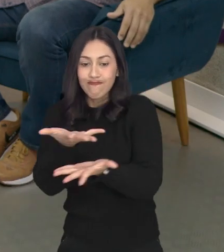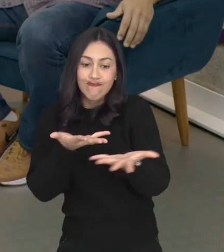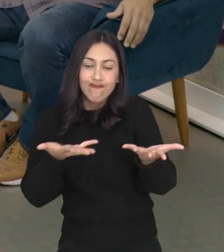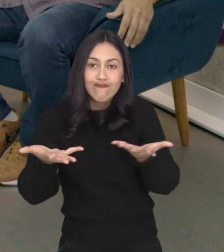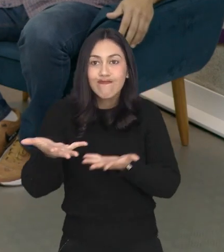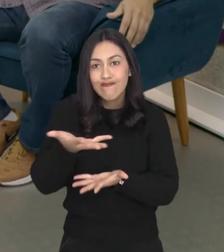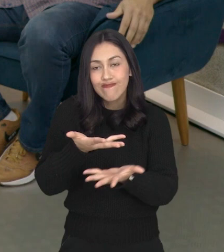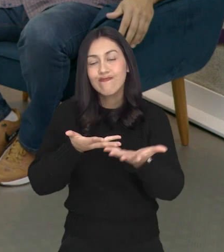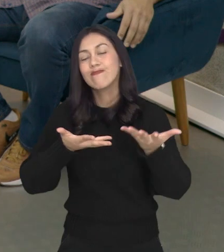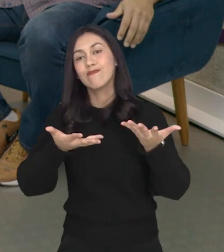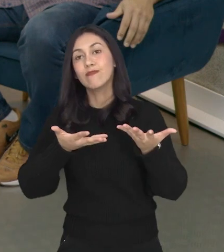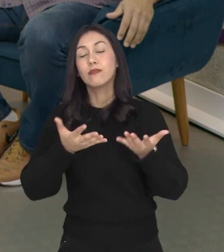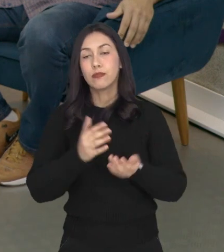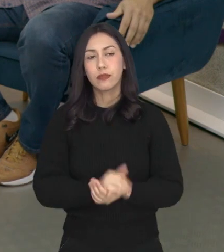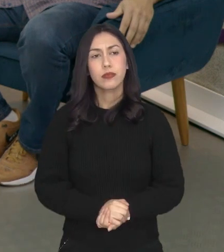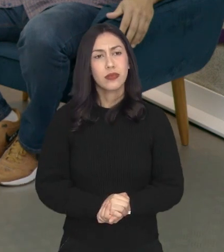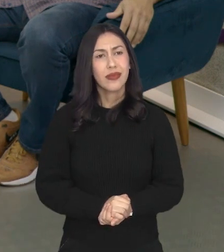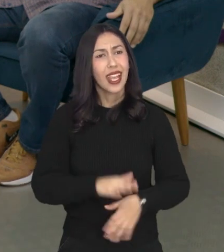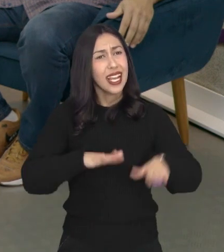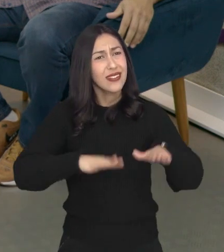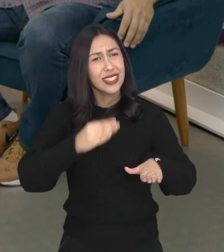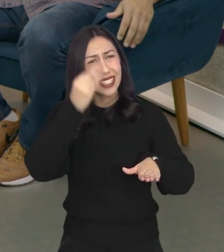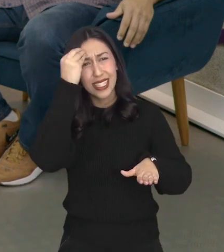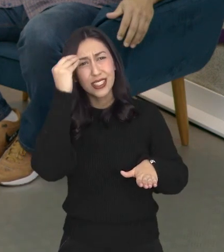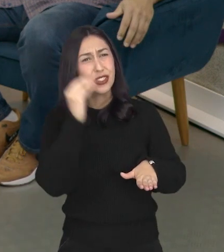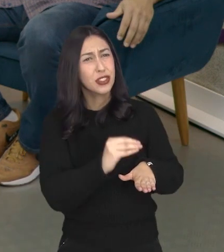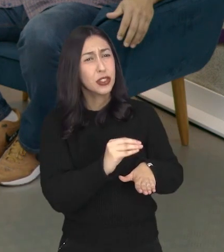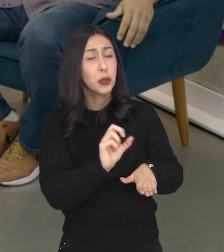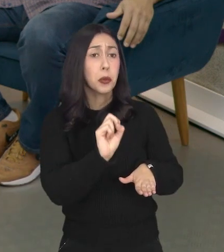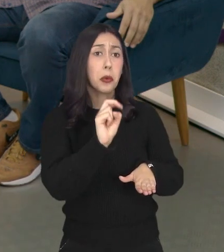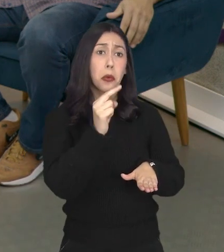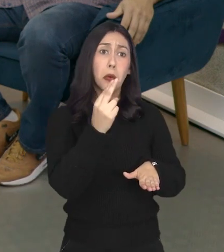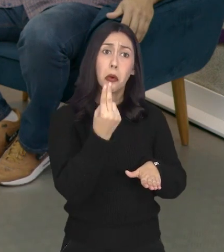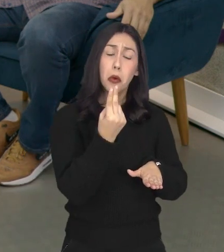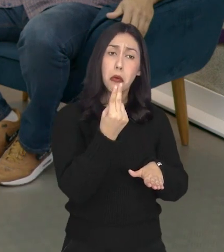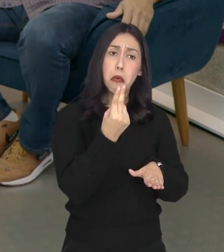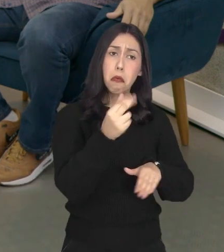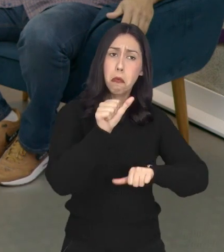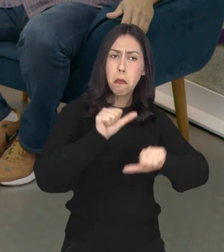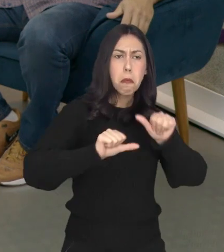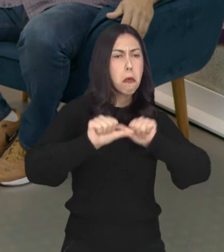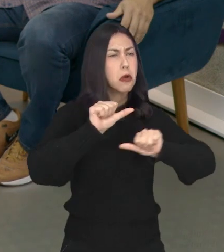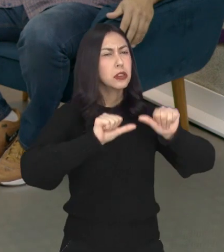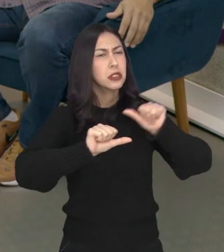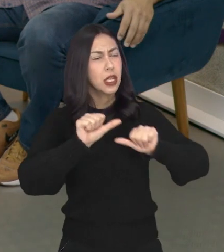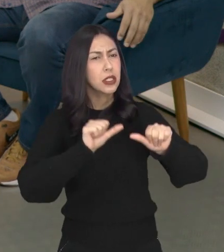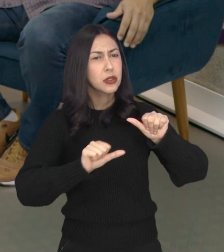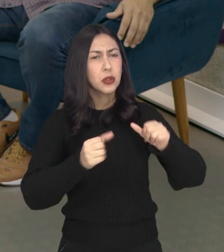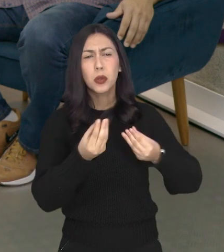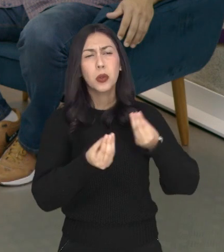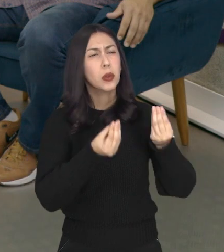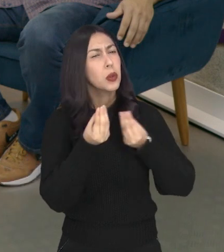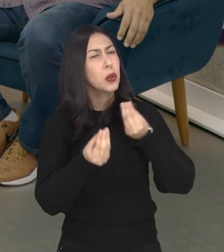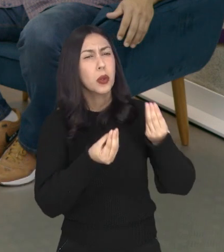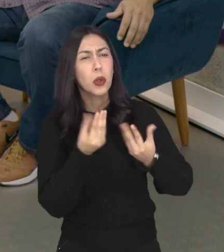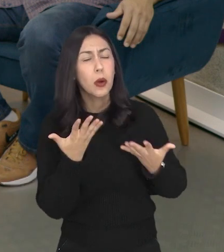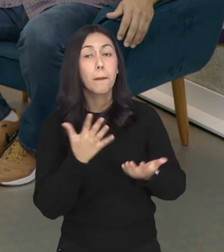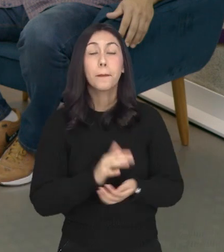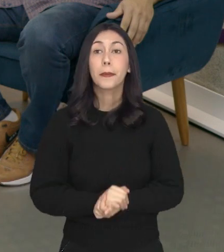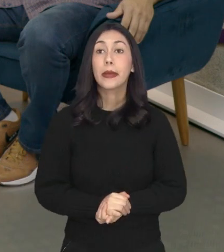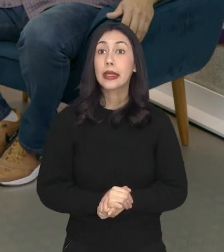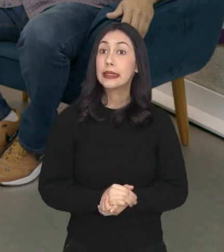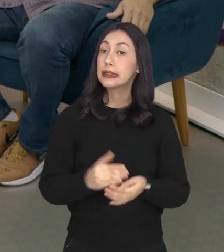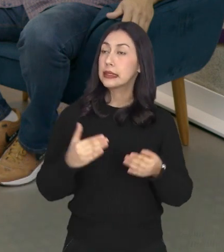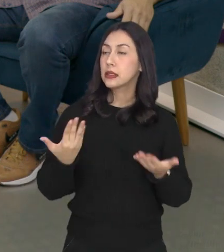11. E vai tendo esse... Eles vão desistindo ou vão reciclando, como o Charles falou? Como que funciona isso?